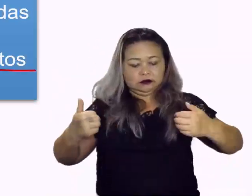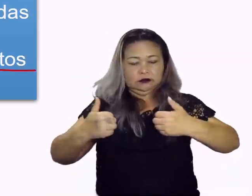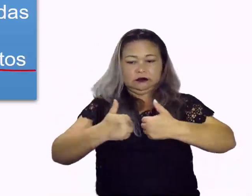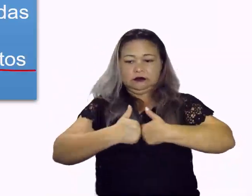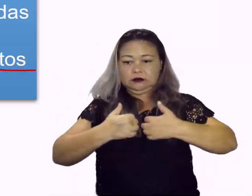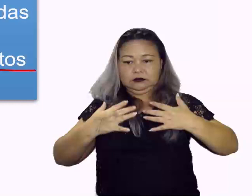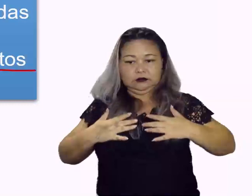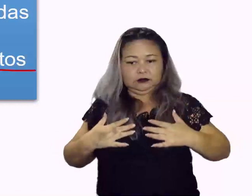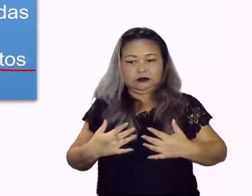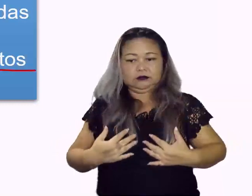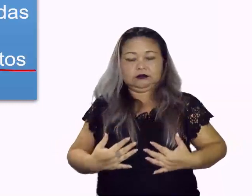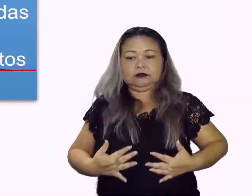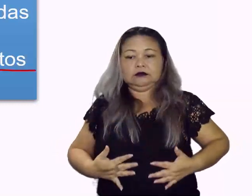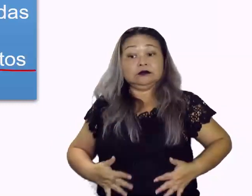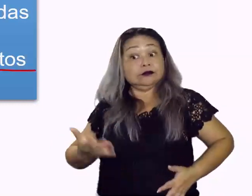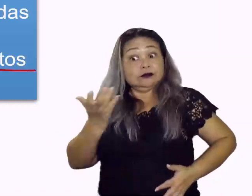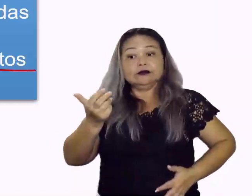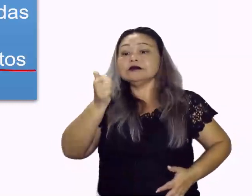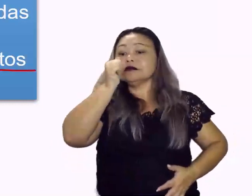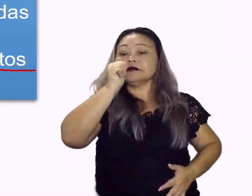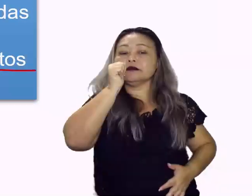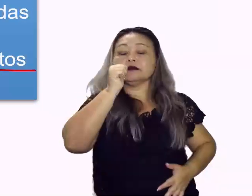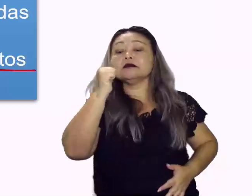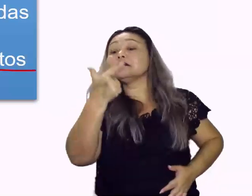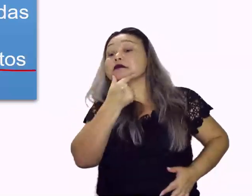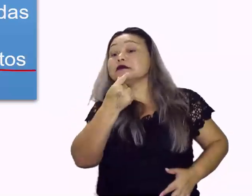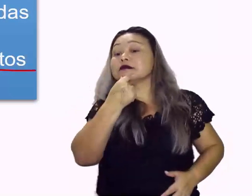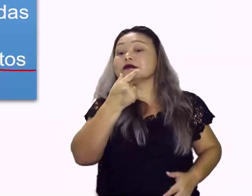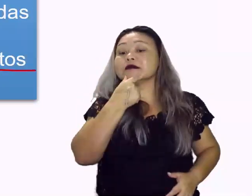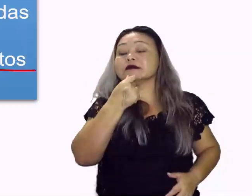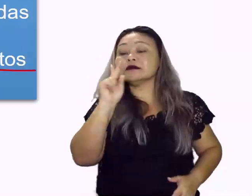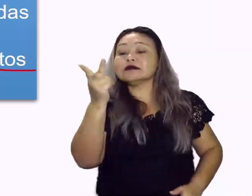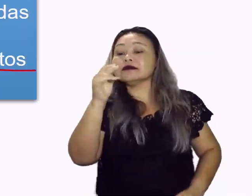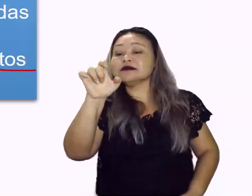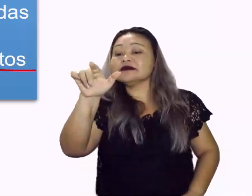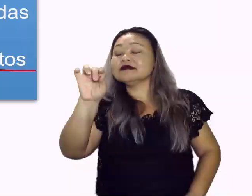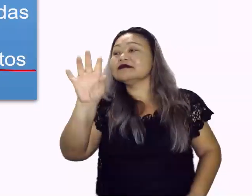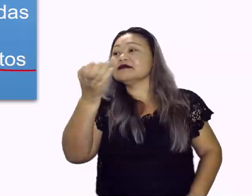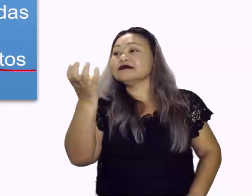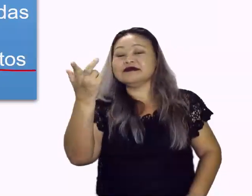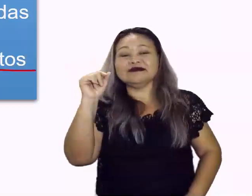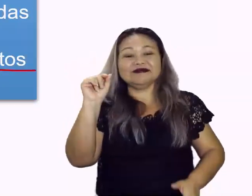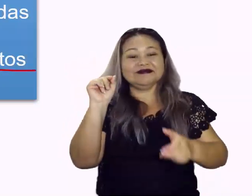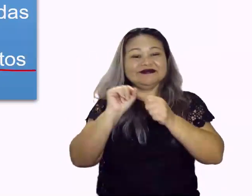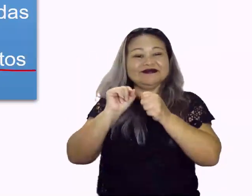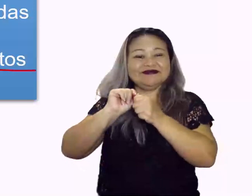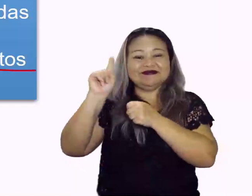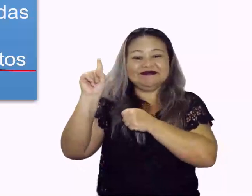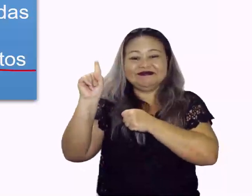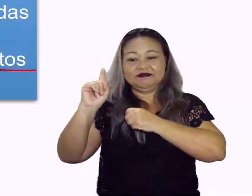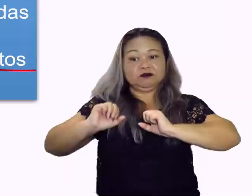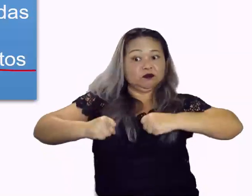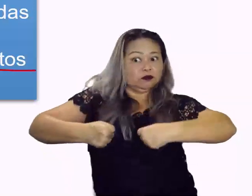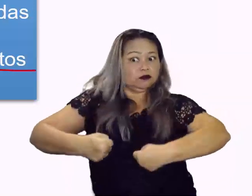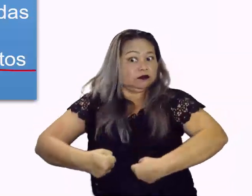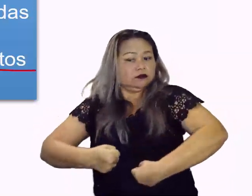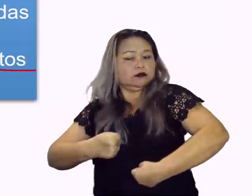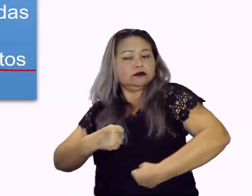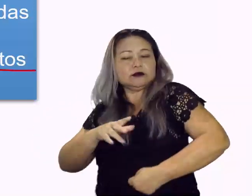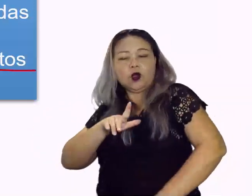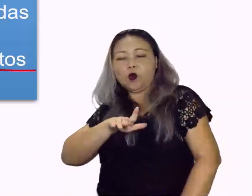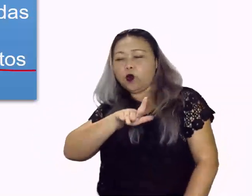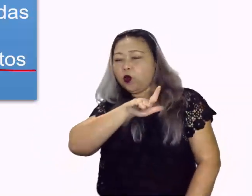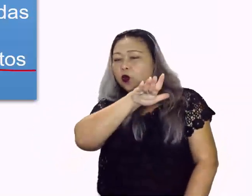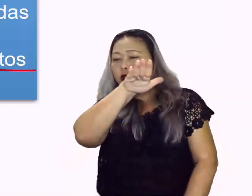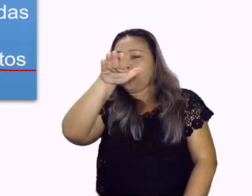Mulher Maravilha e queria ser, né? Quantos homens, né, o professor Hélio também queria ser assim, másculo, né, e